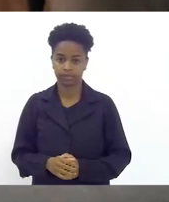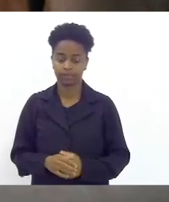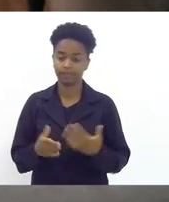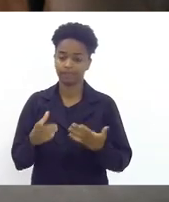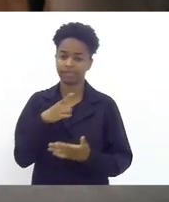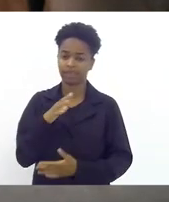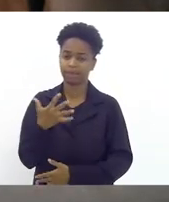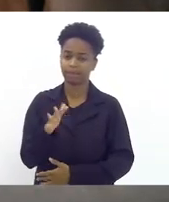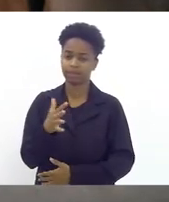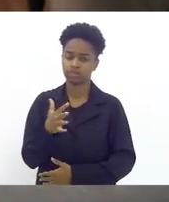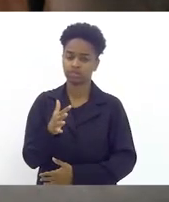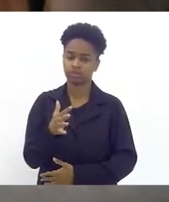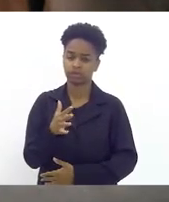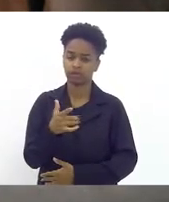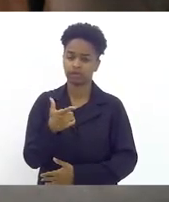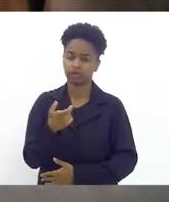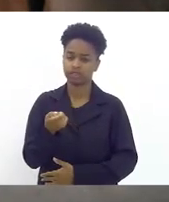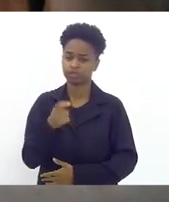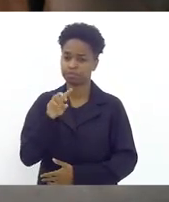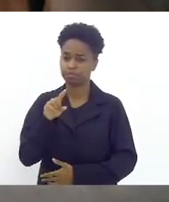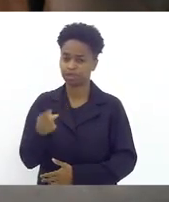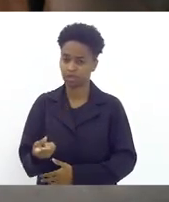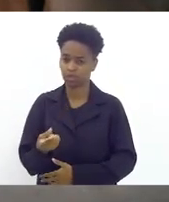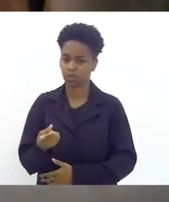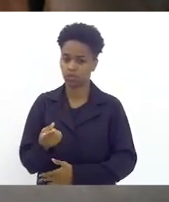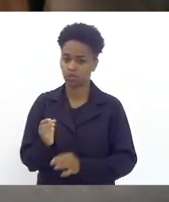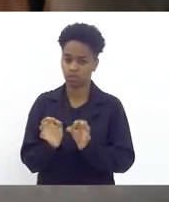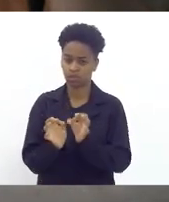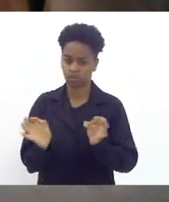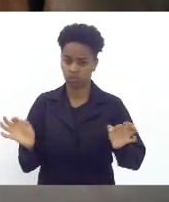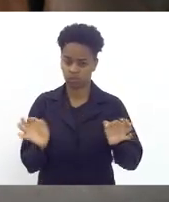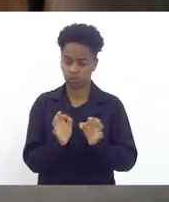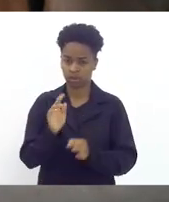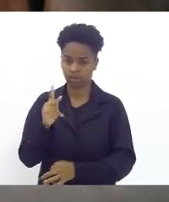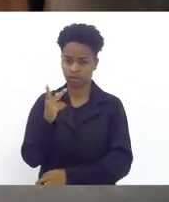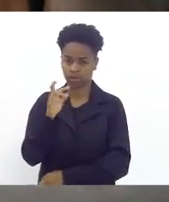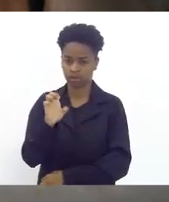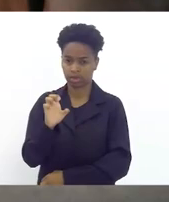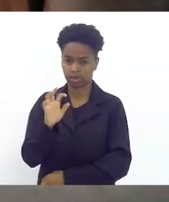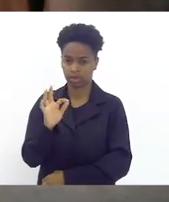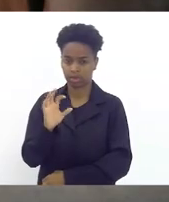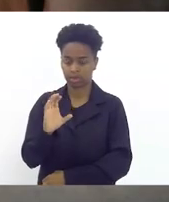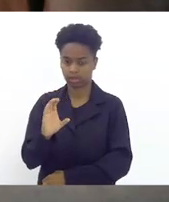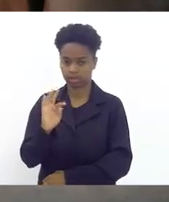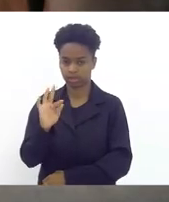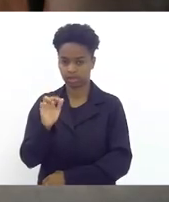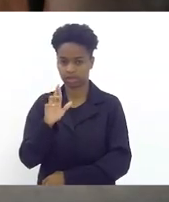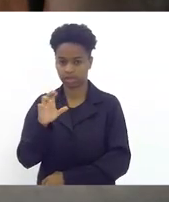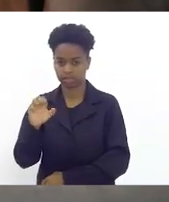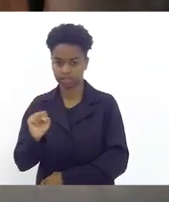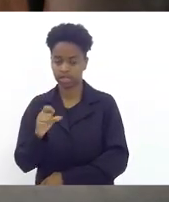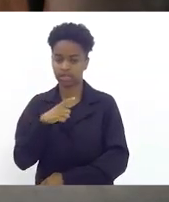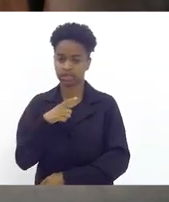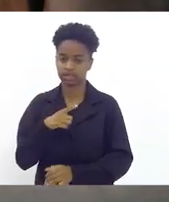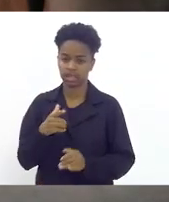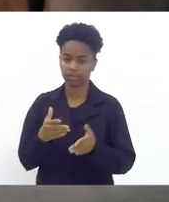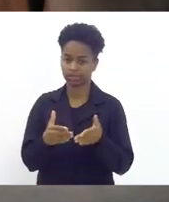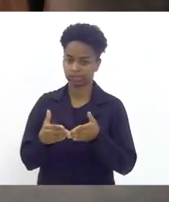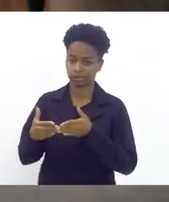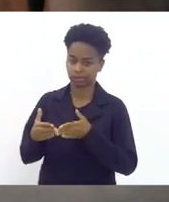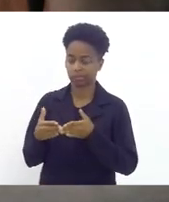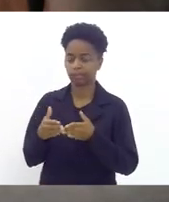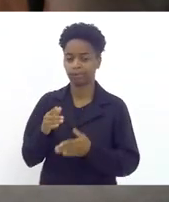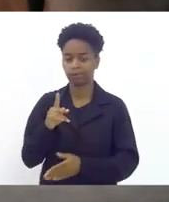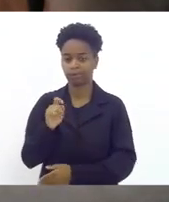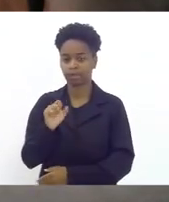em torno de 20 mil hectares e mais do que isso de RPM que tem um passivo ambiental e que há